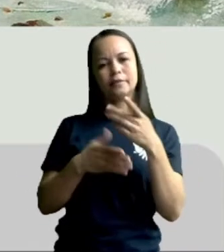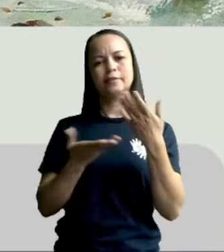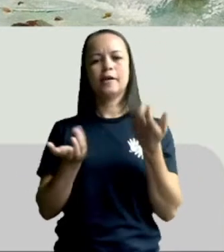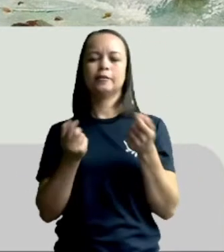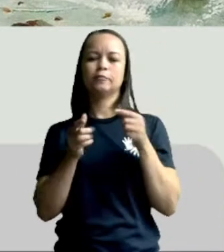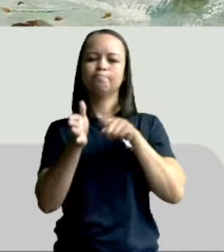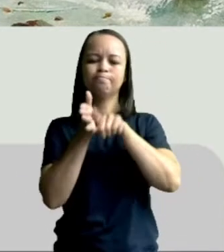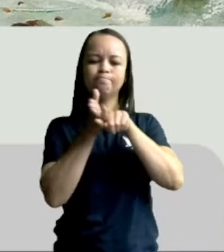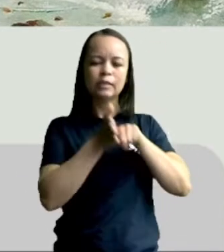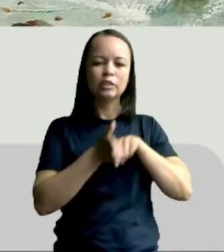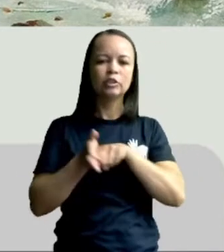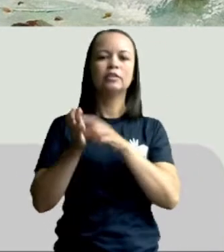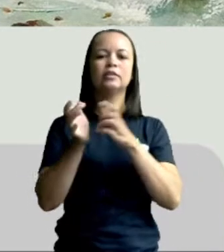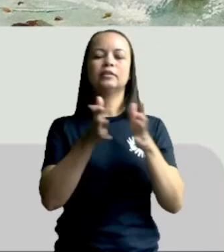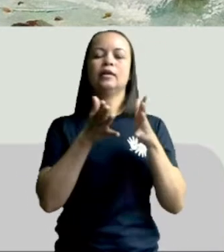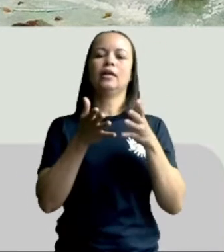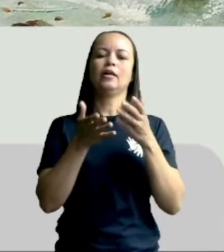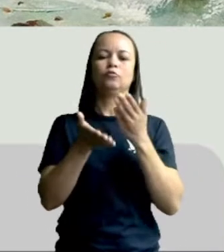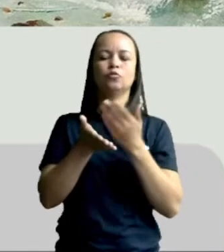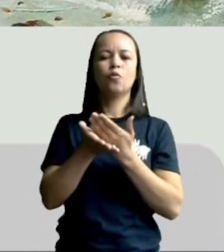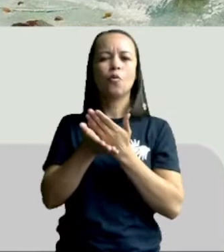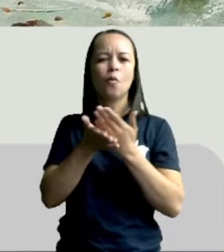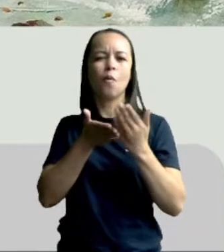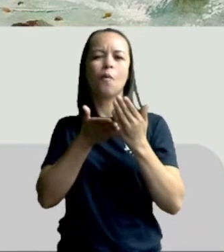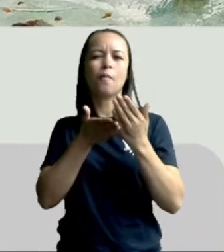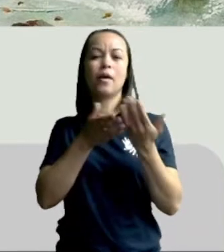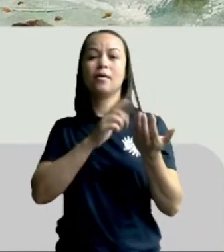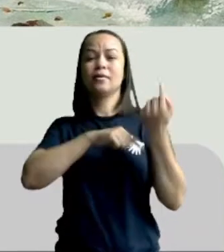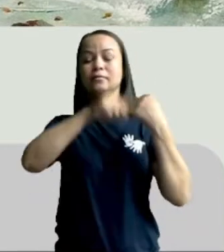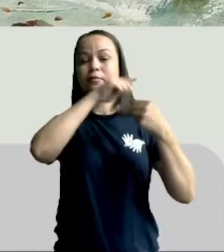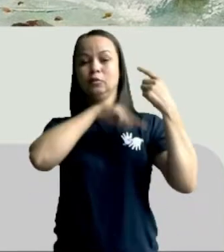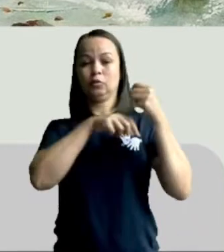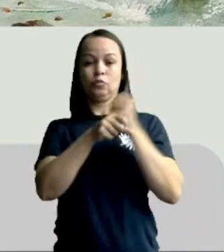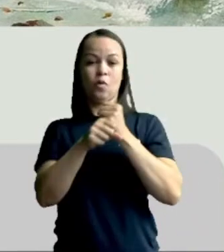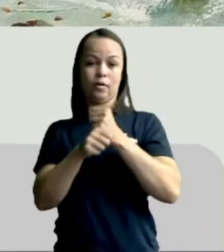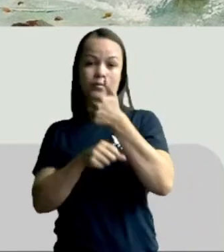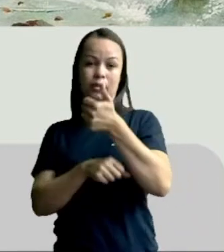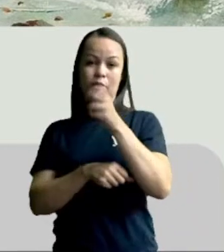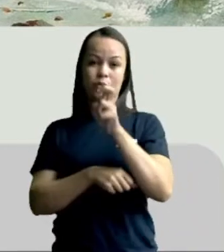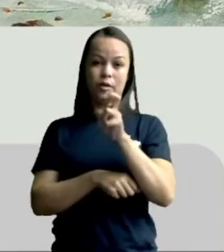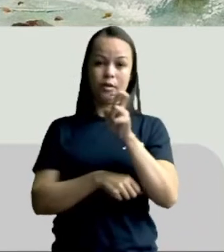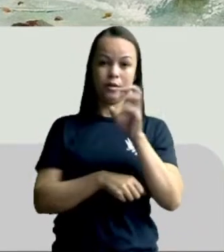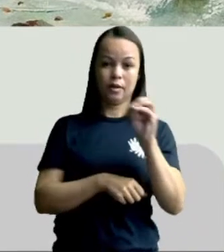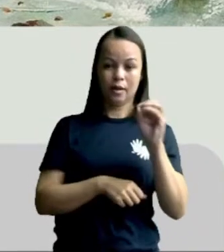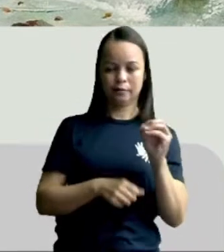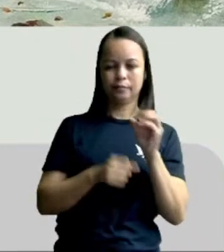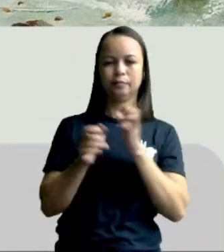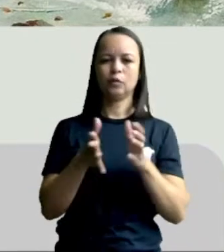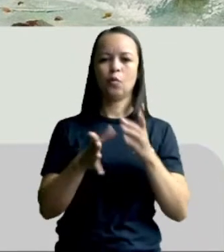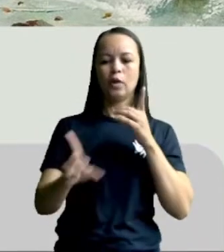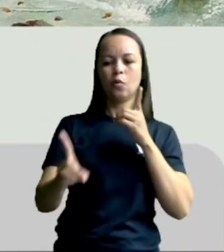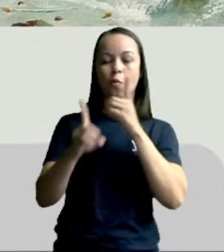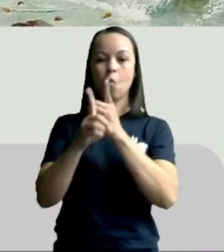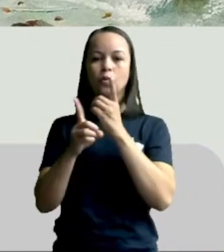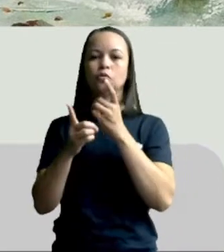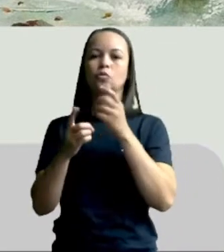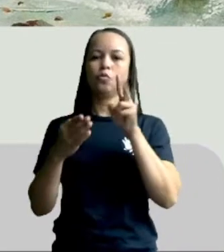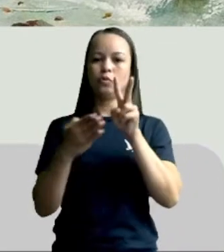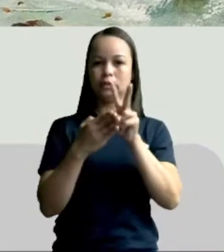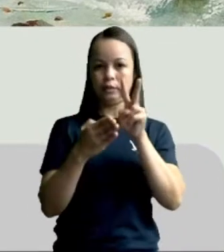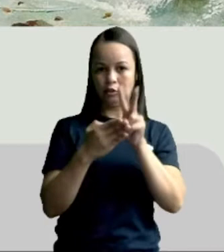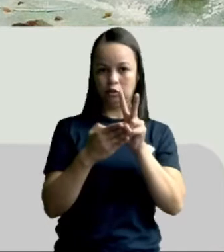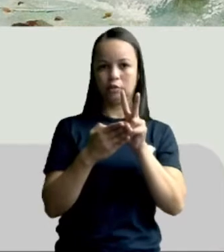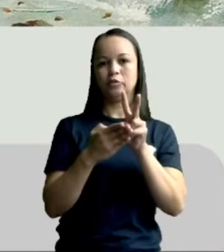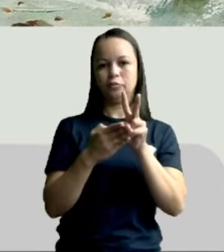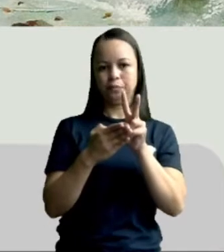questões, lá no começo, em 1500, tá? Vê só, o encontro com os índios, o encontro com